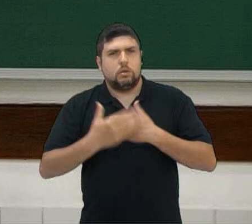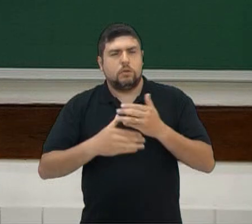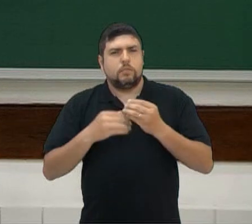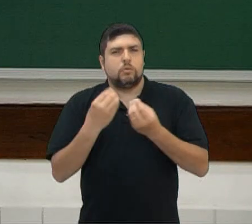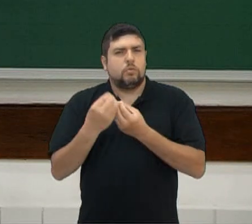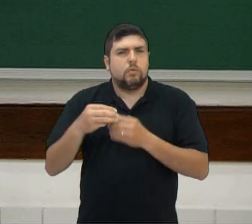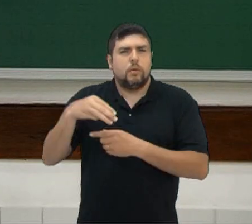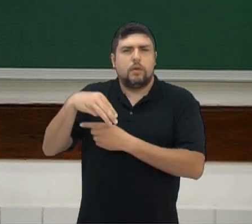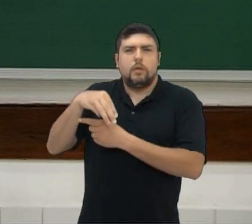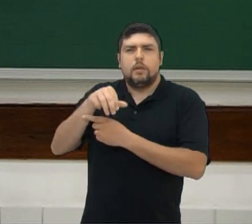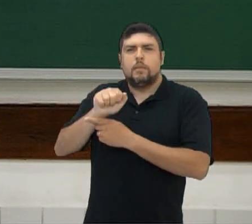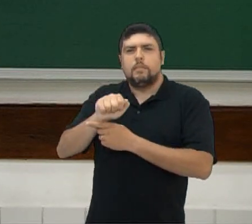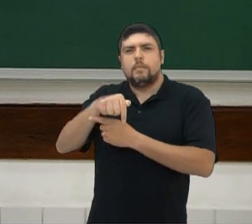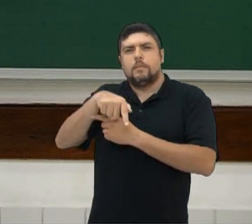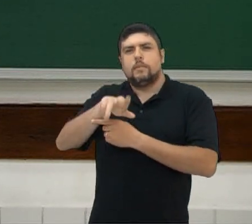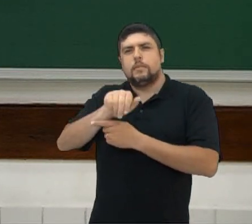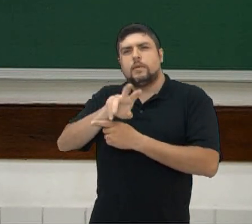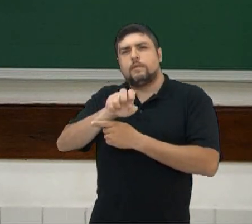teorias dele, né?